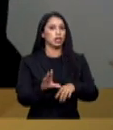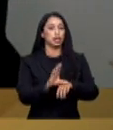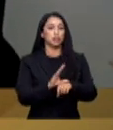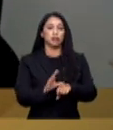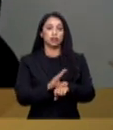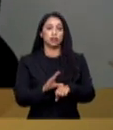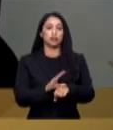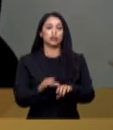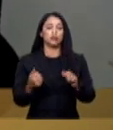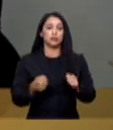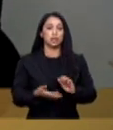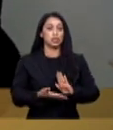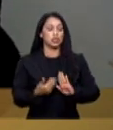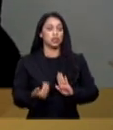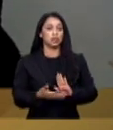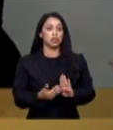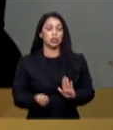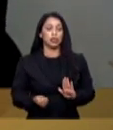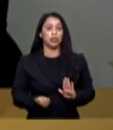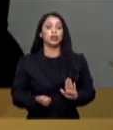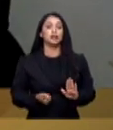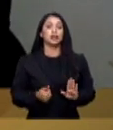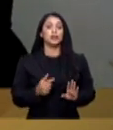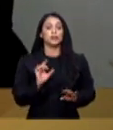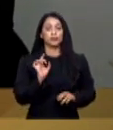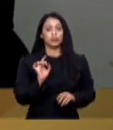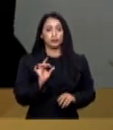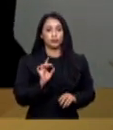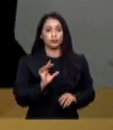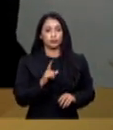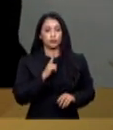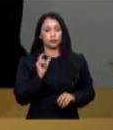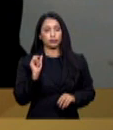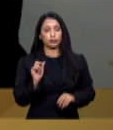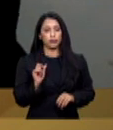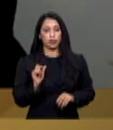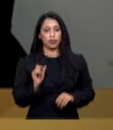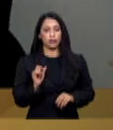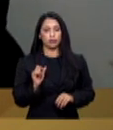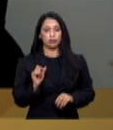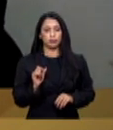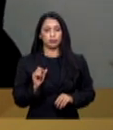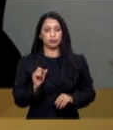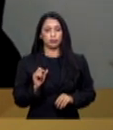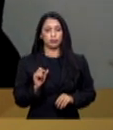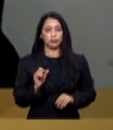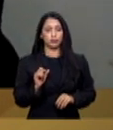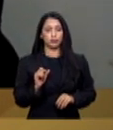que precisa de ser afastada. Eu apenas ainda faço uma referência, senhor presidente, que